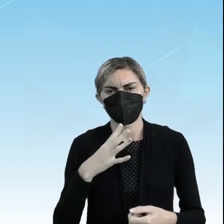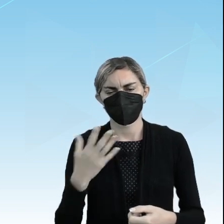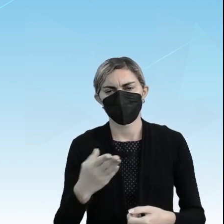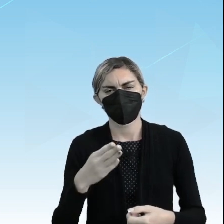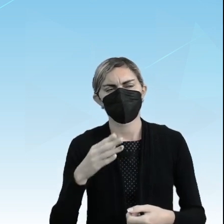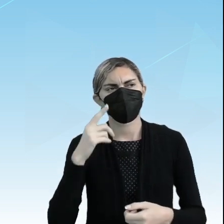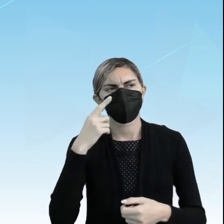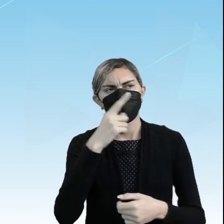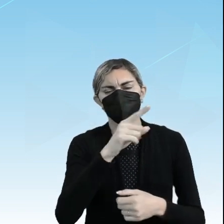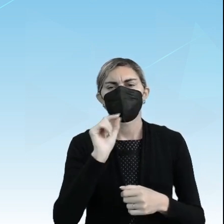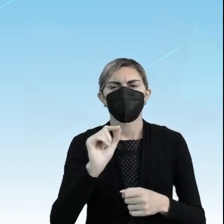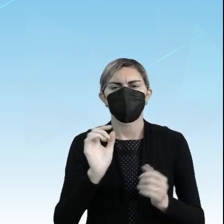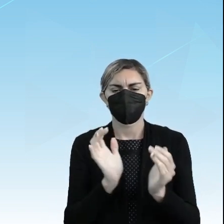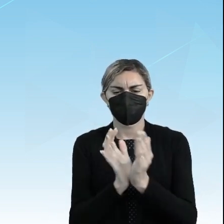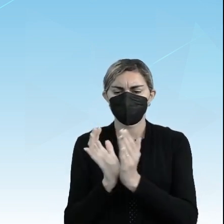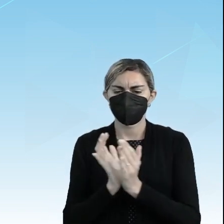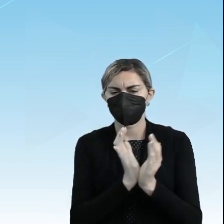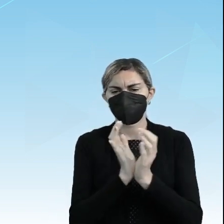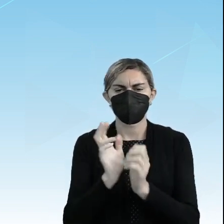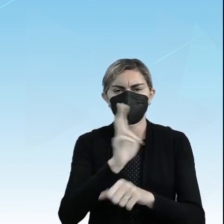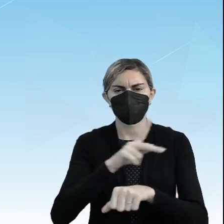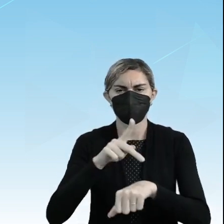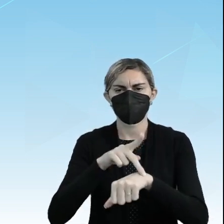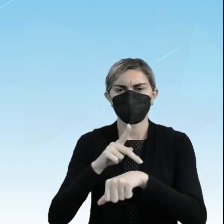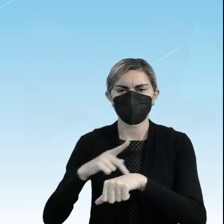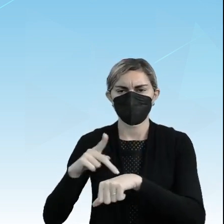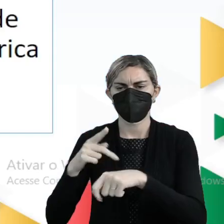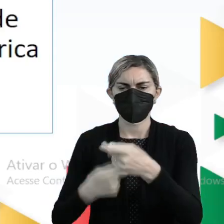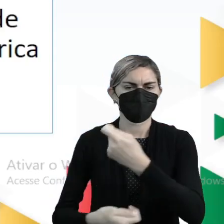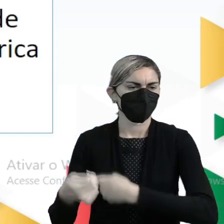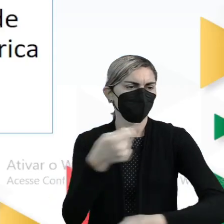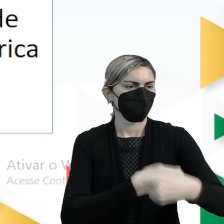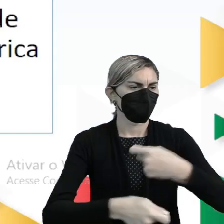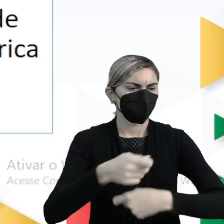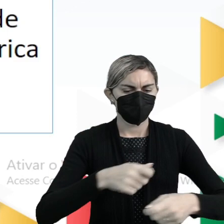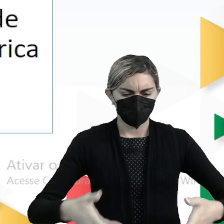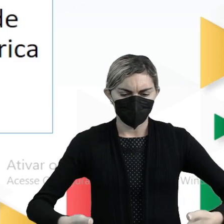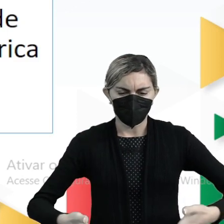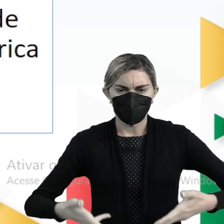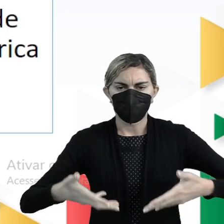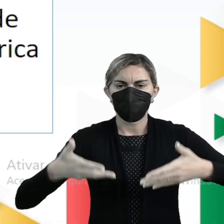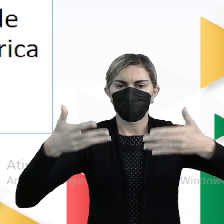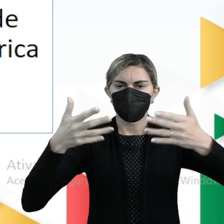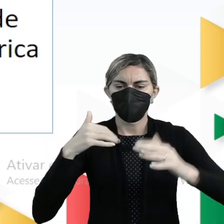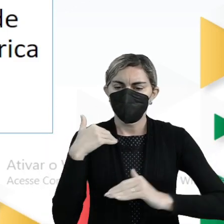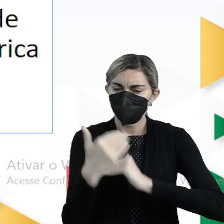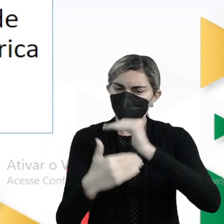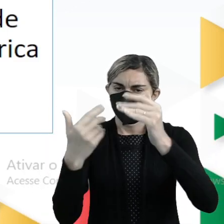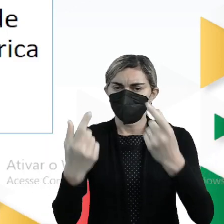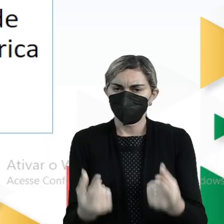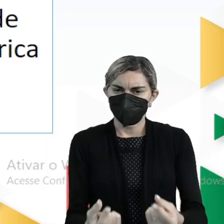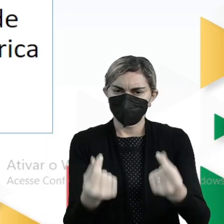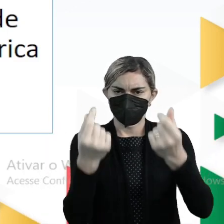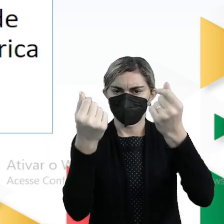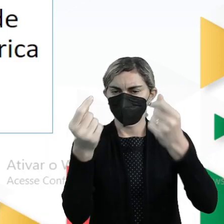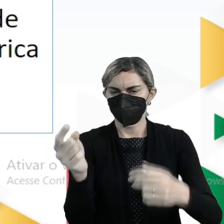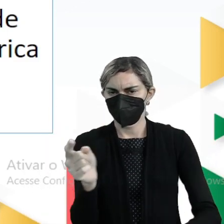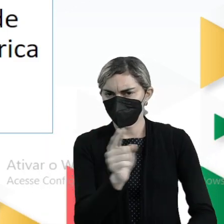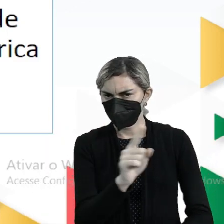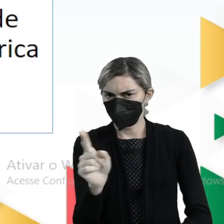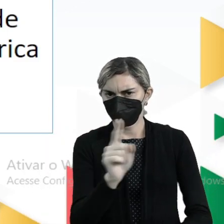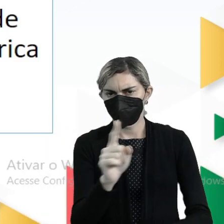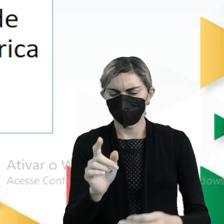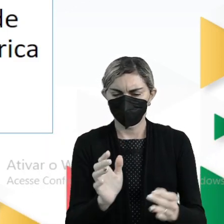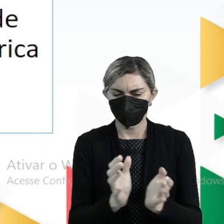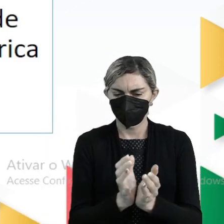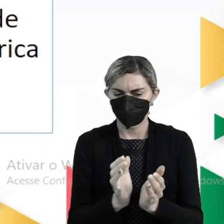BRICS. BRICS, gente, é um agrupamento de países de mercados emergentes em relação ao seu desenvolvimento econômico. Não é um